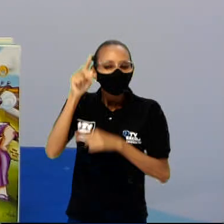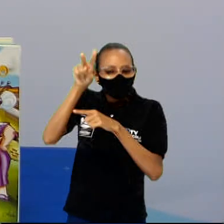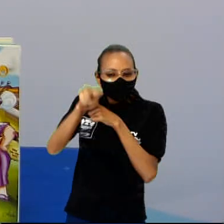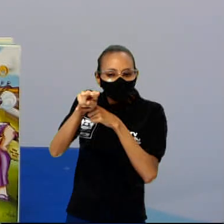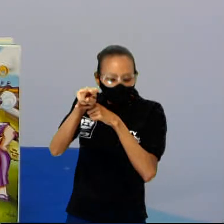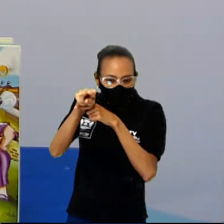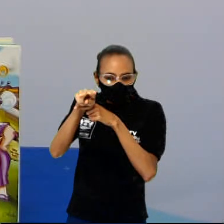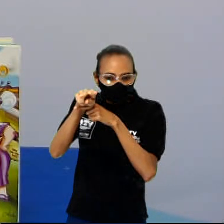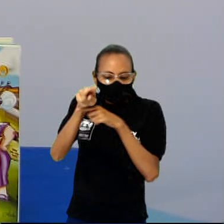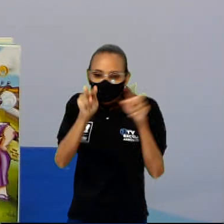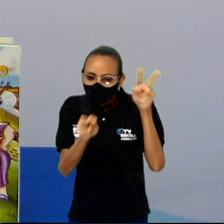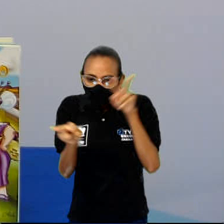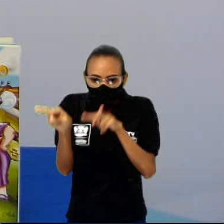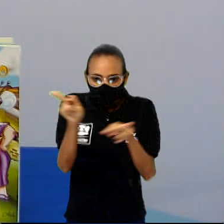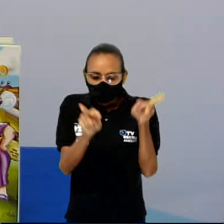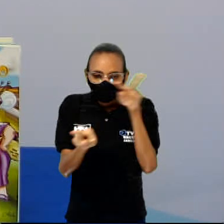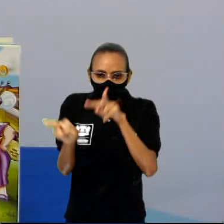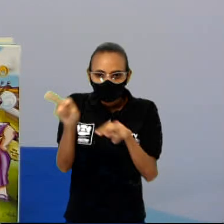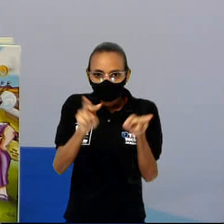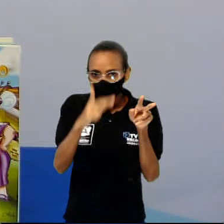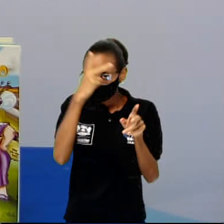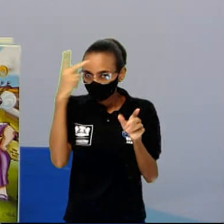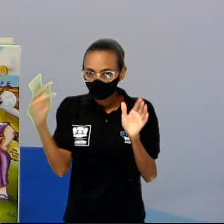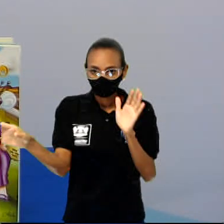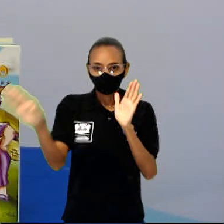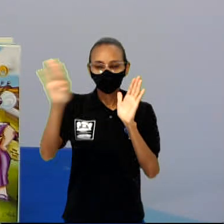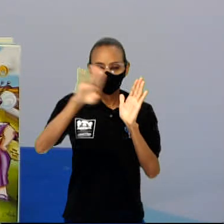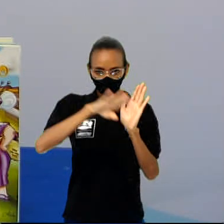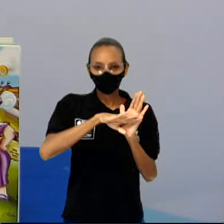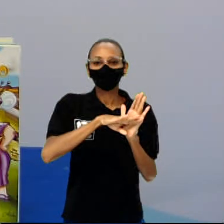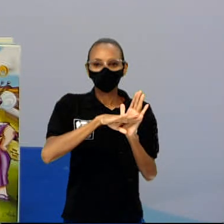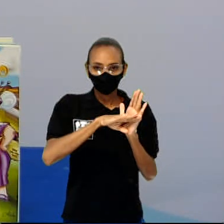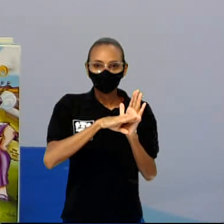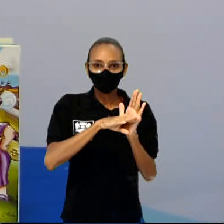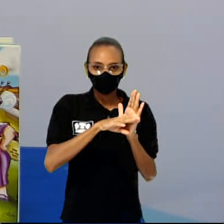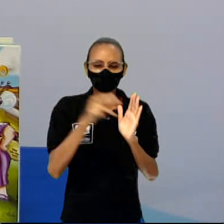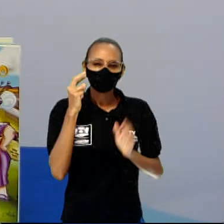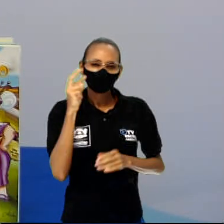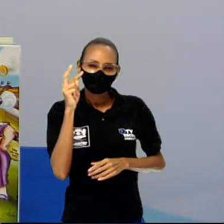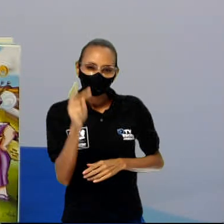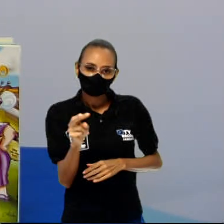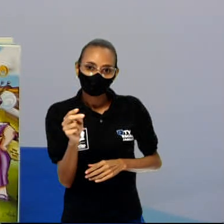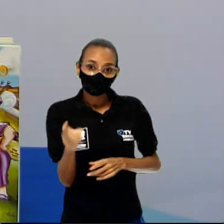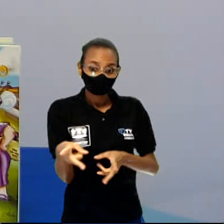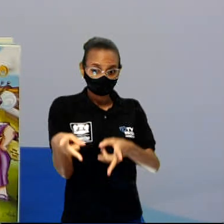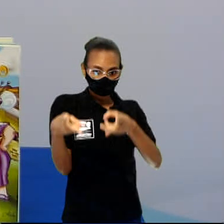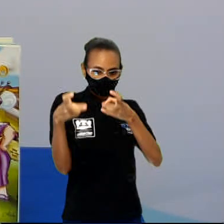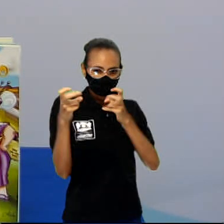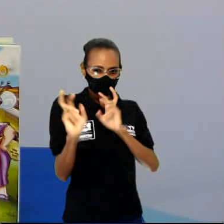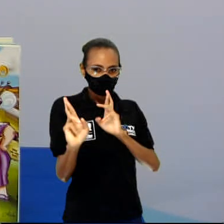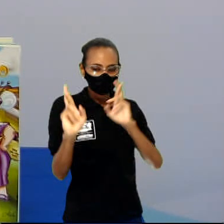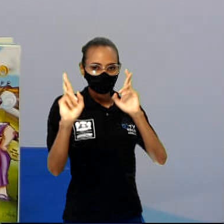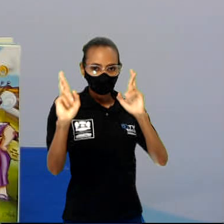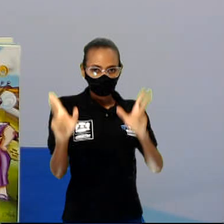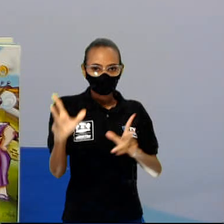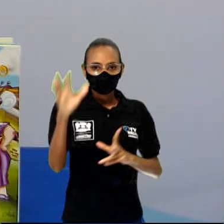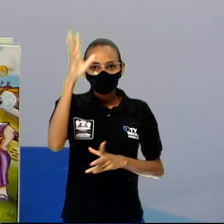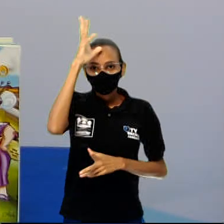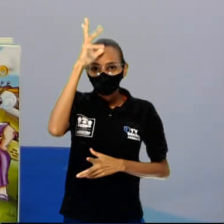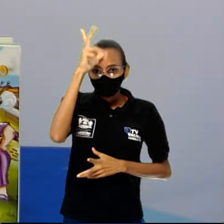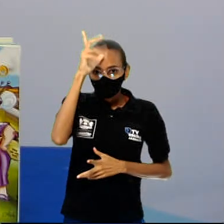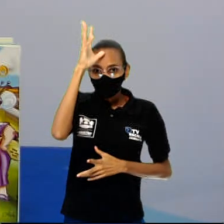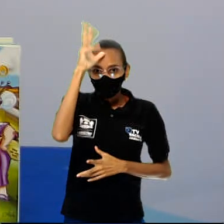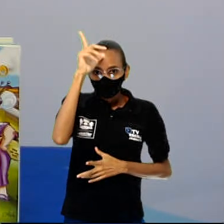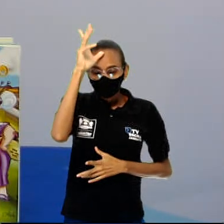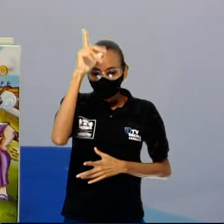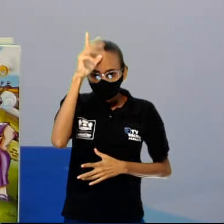verdade, observando quem fosse chegar. E, claro, ao menor sinal de movimento, o galo ia cantar.